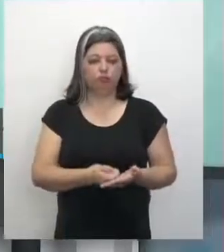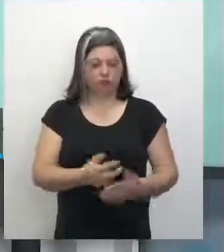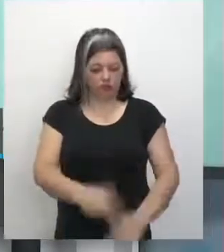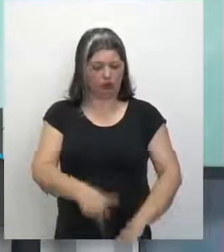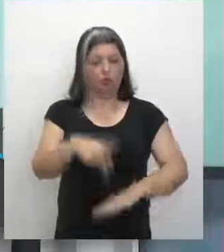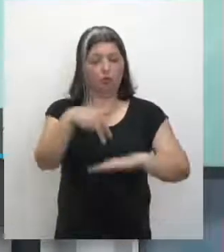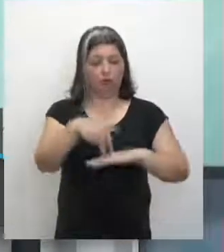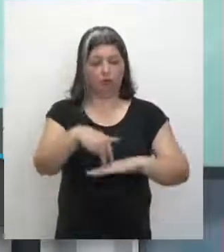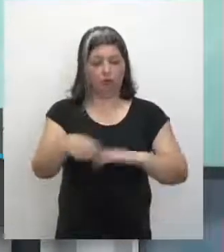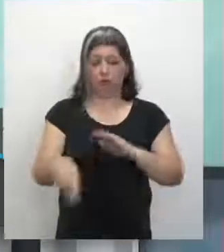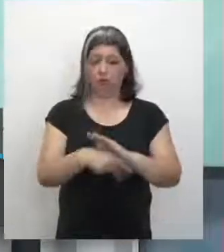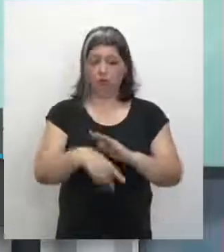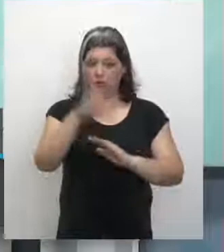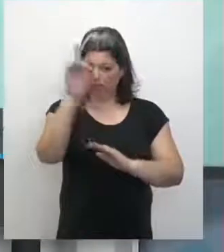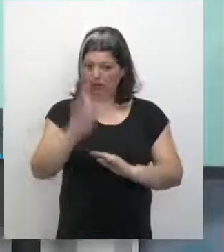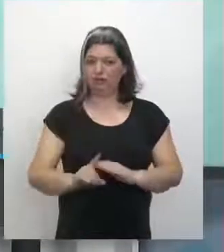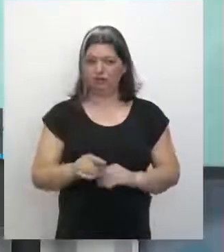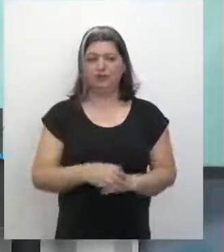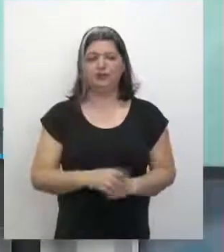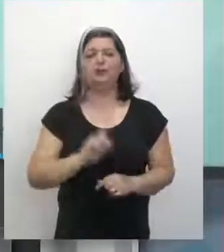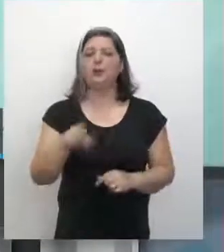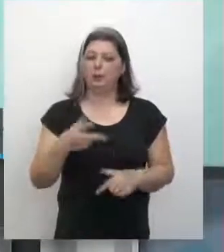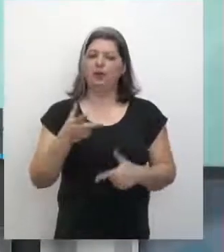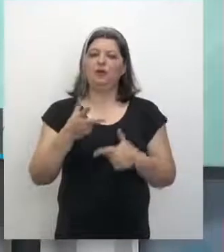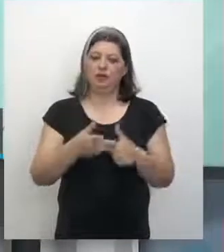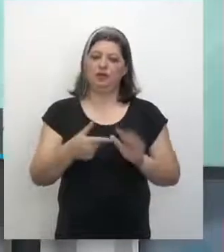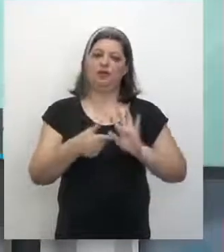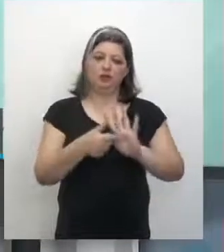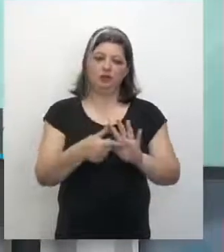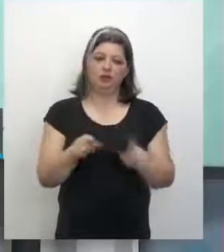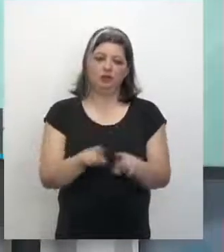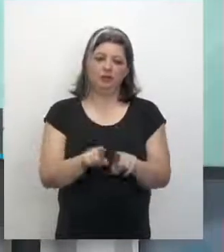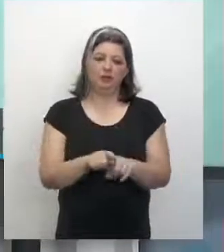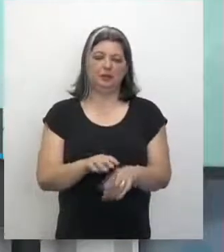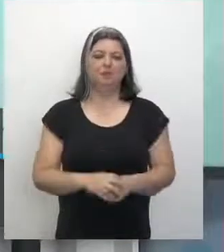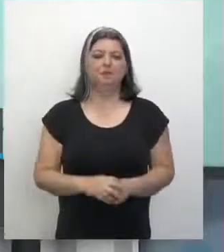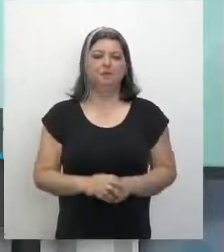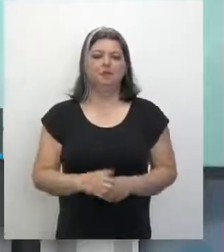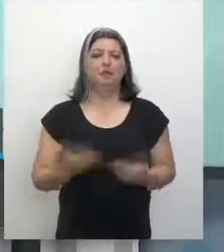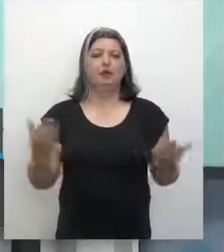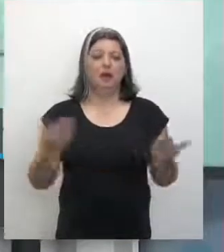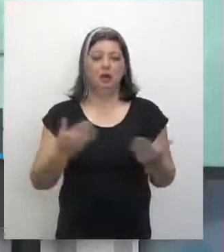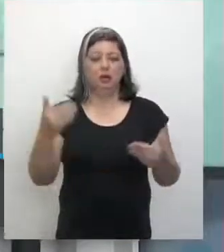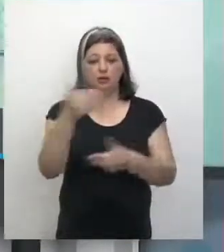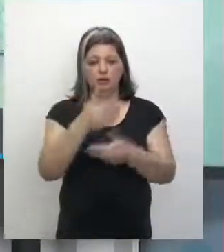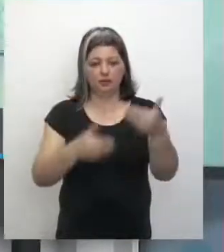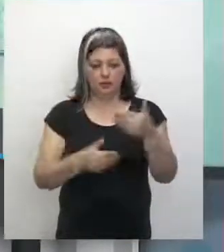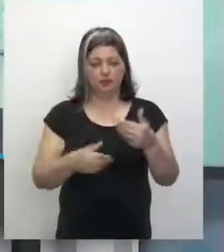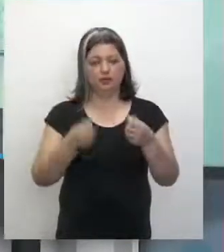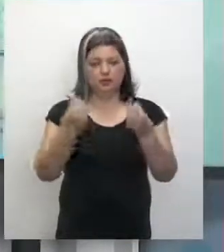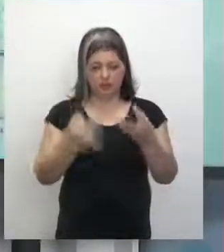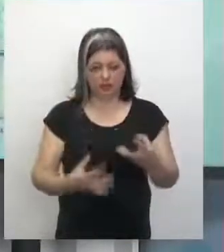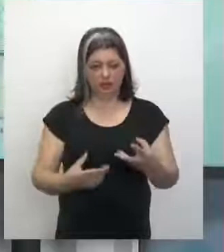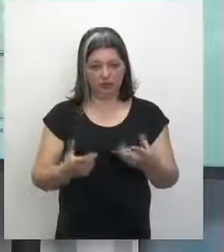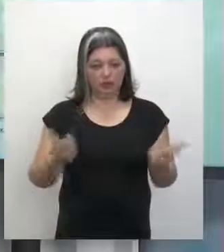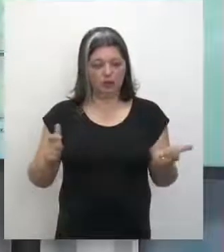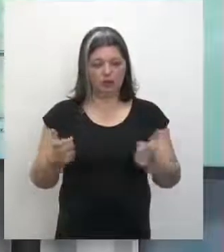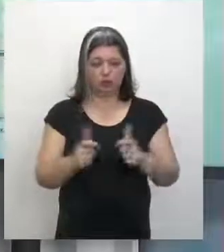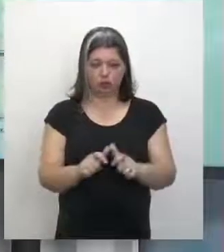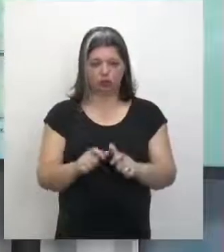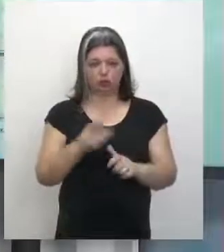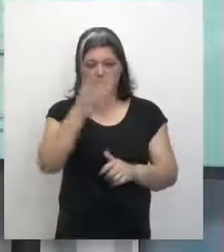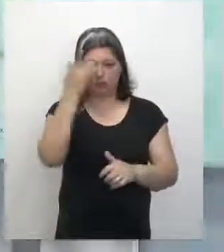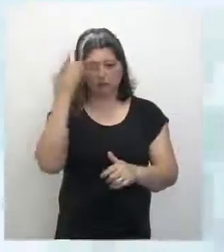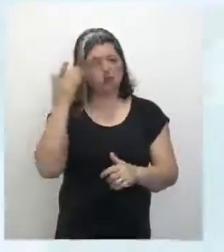direito, né? E vai ter outros vídeos, né, mostrando também sobre essa questão aí. Vamos lá para a próxima tela, que como eu comentei para vocês, minorias